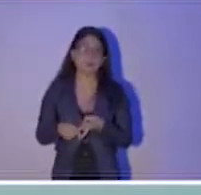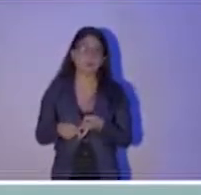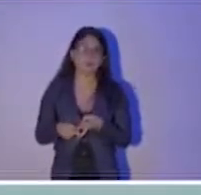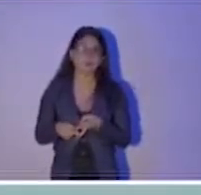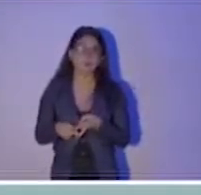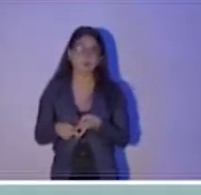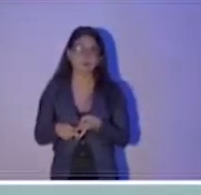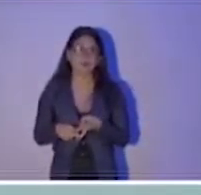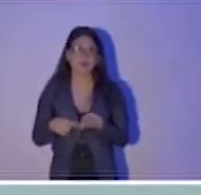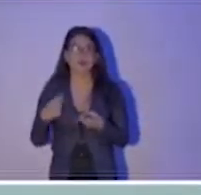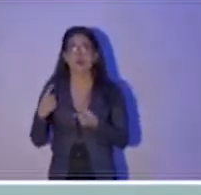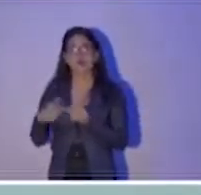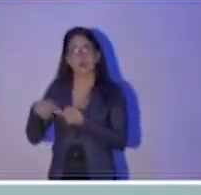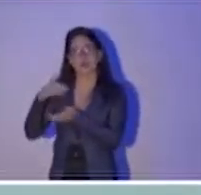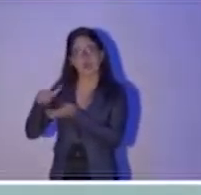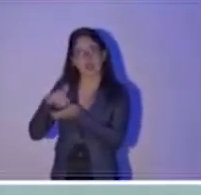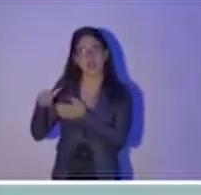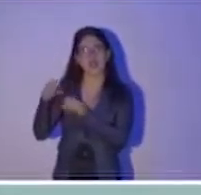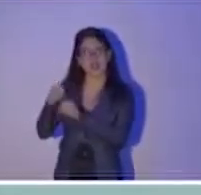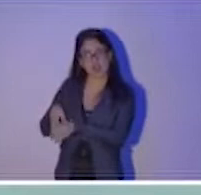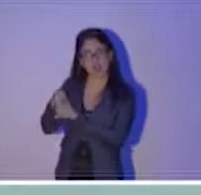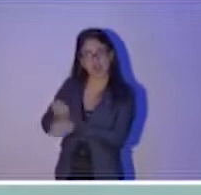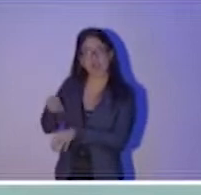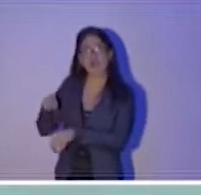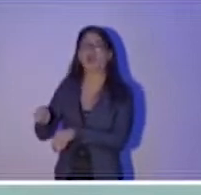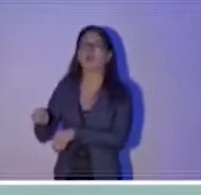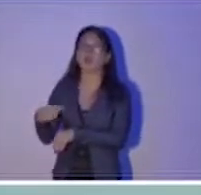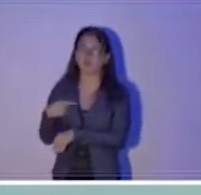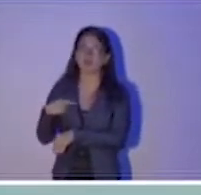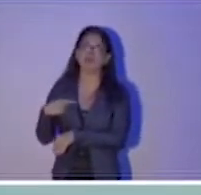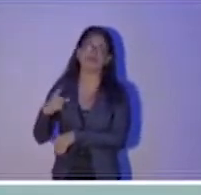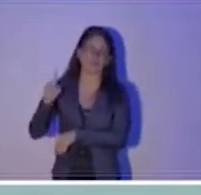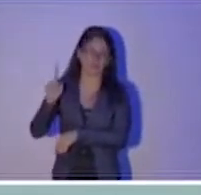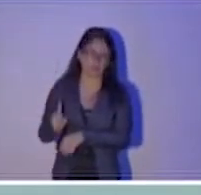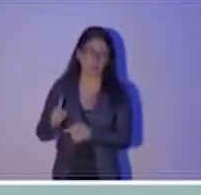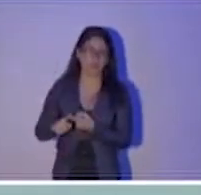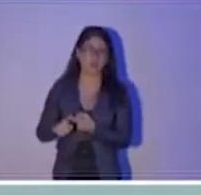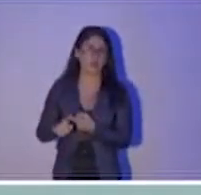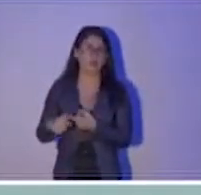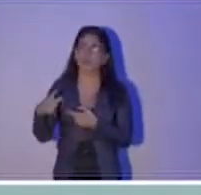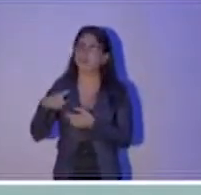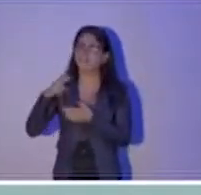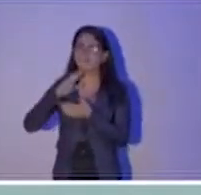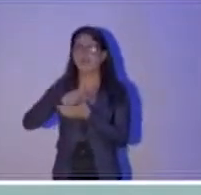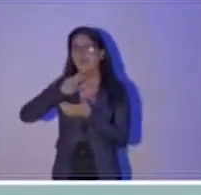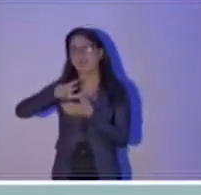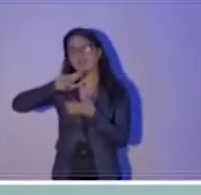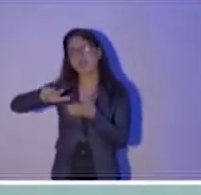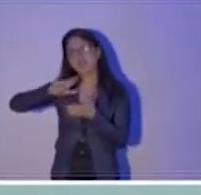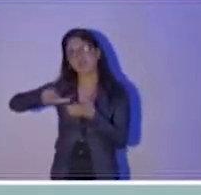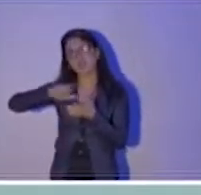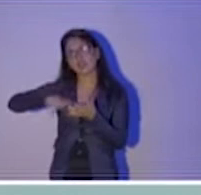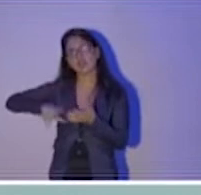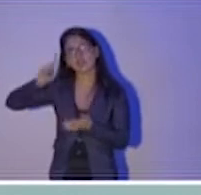alguém que cuida da Secretaria de Educação, como terceiro setor, como sociedade civil, nós temos muitos direitos.